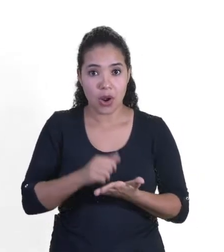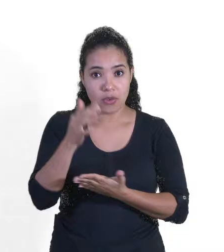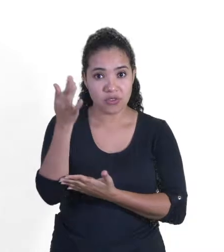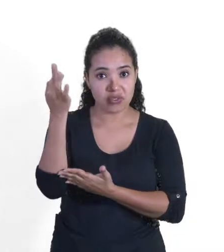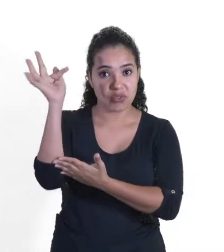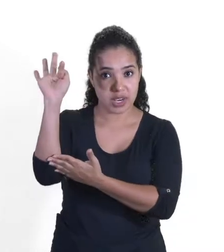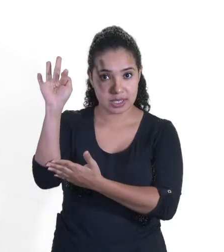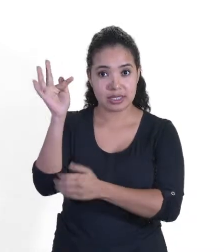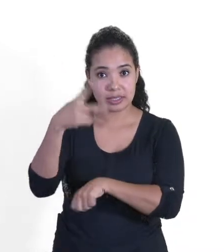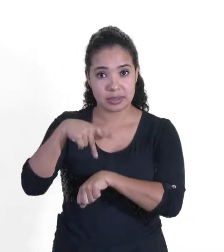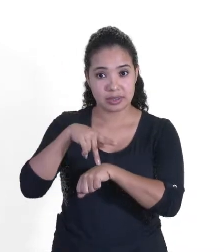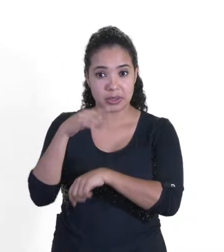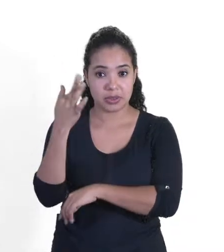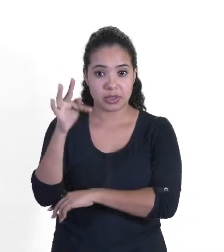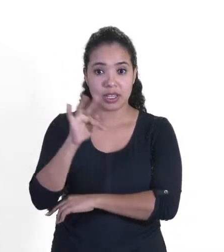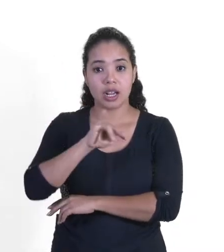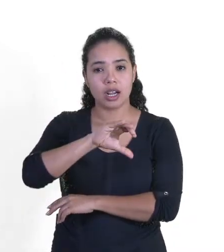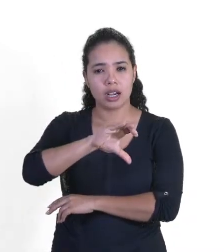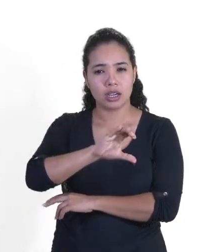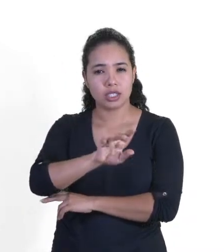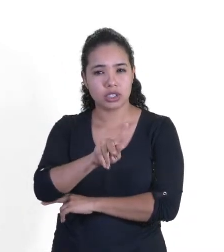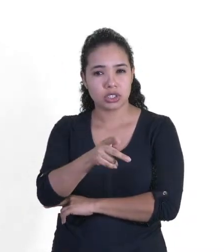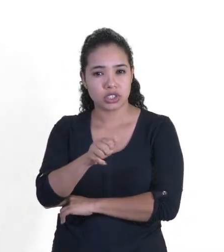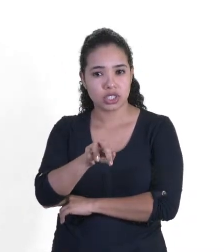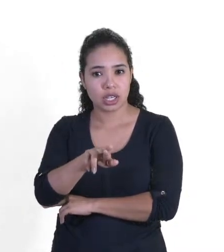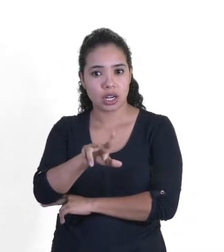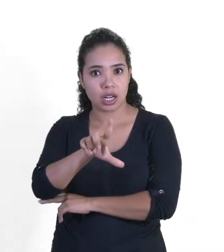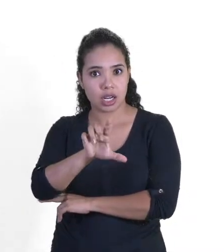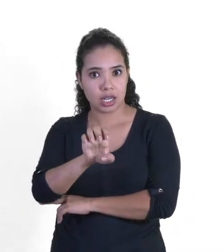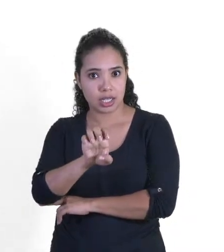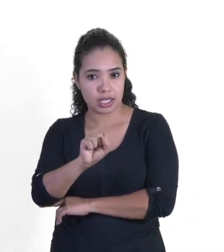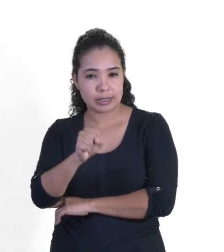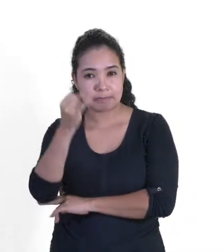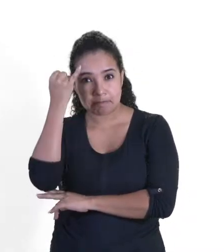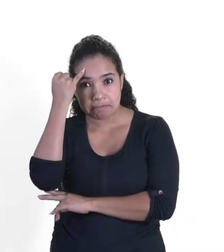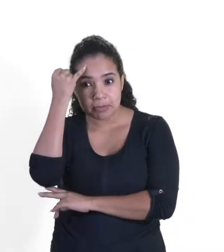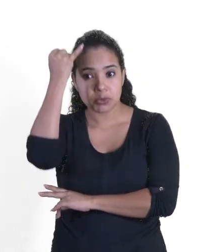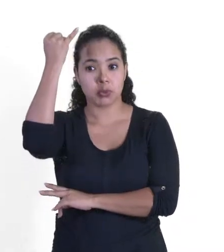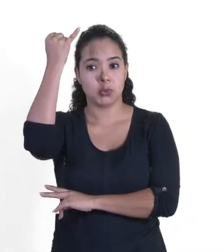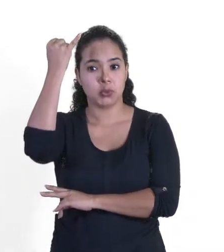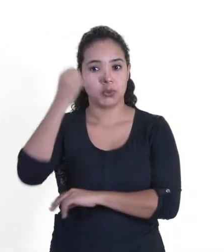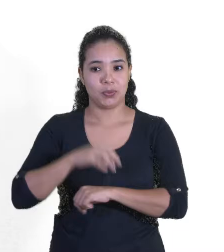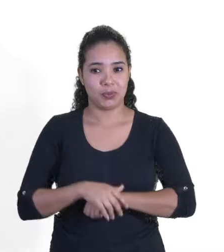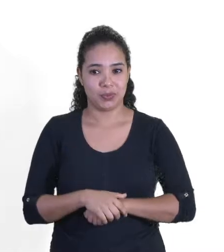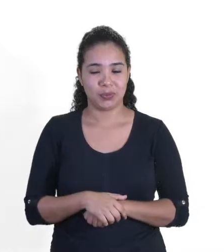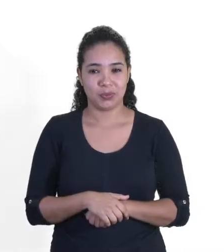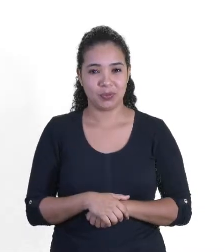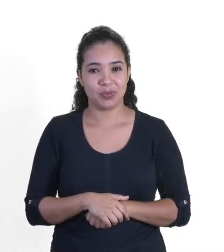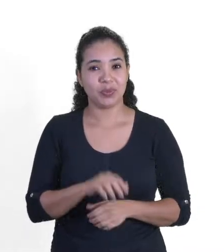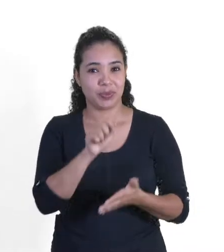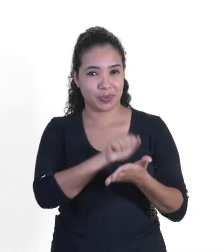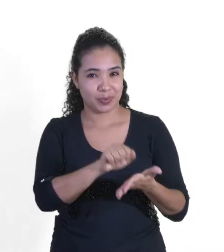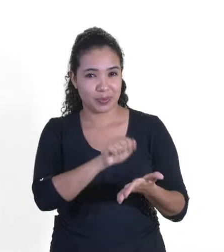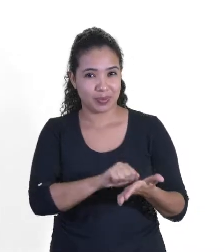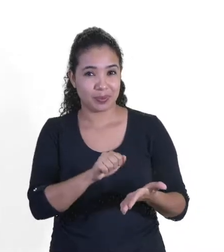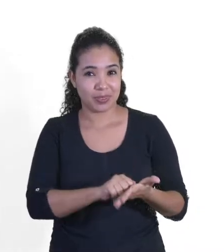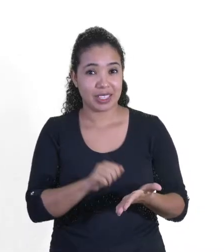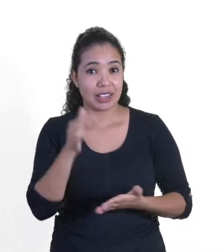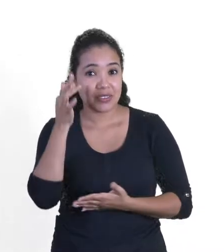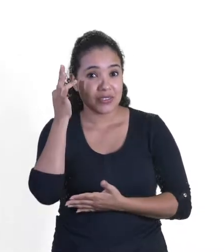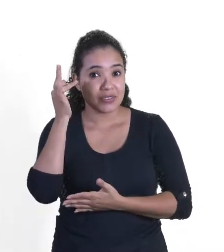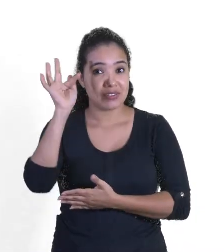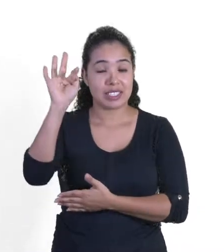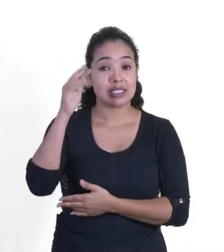francês, Charles Perrault, teve uma ideia genial. Esse escritor que vocês estão vendo